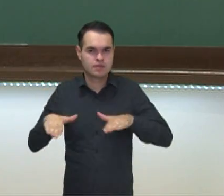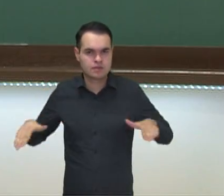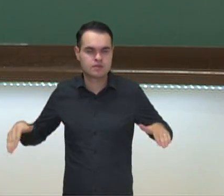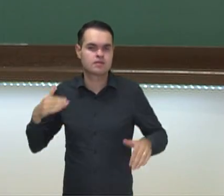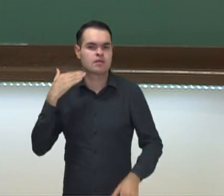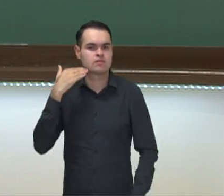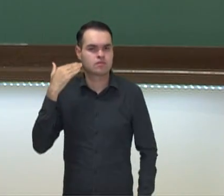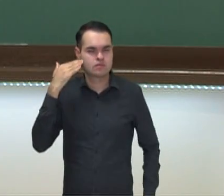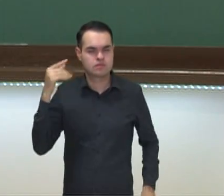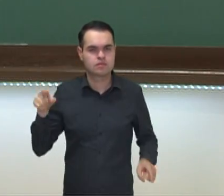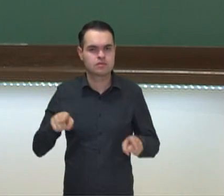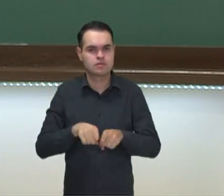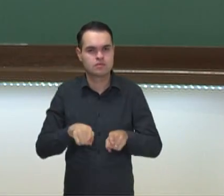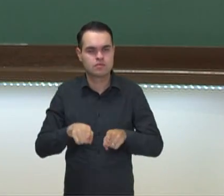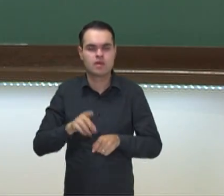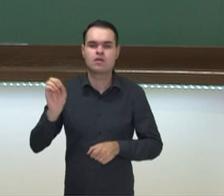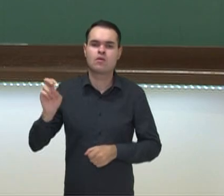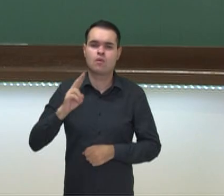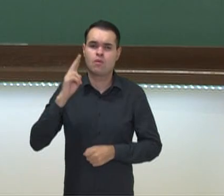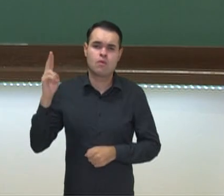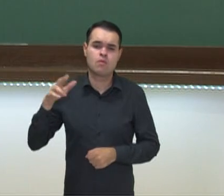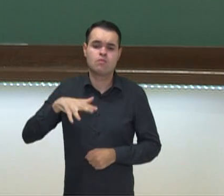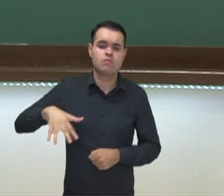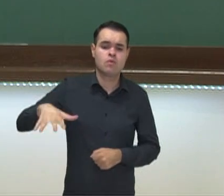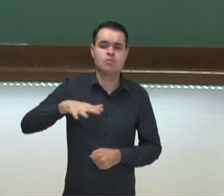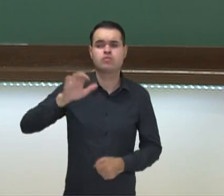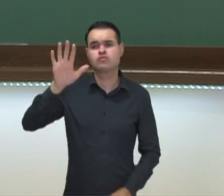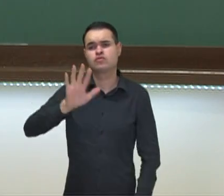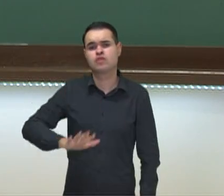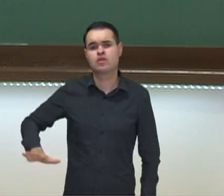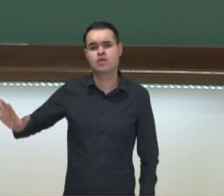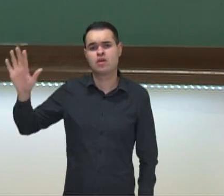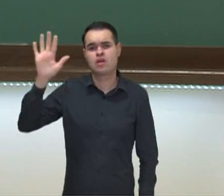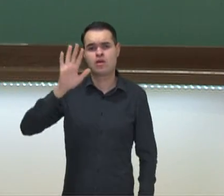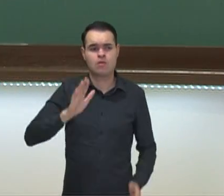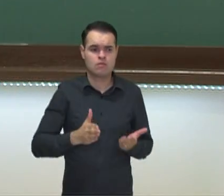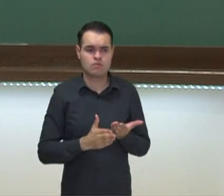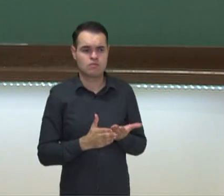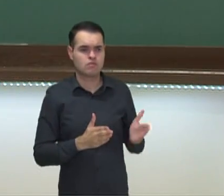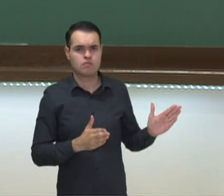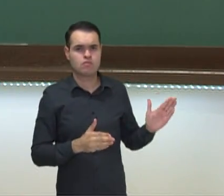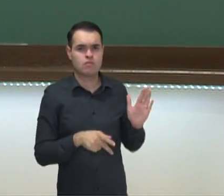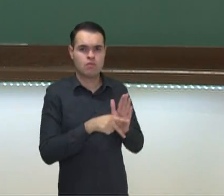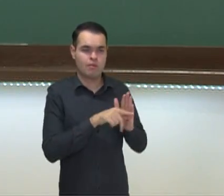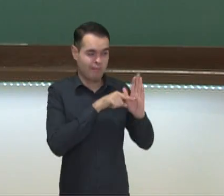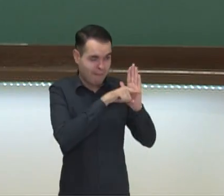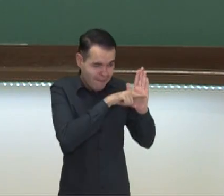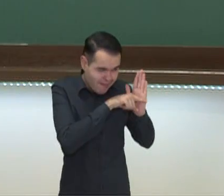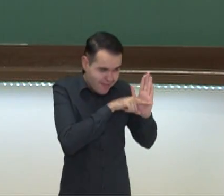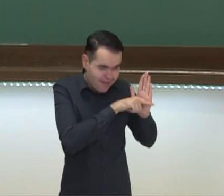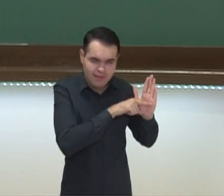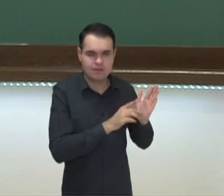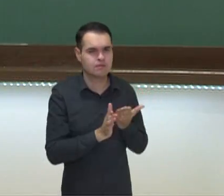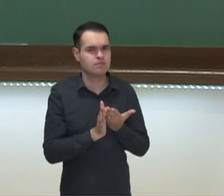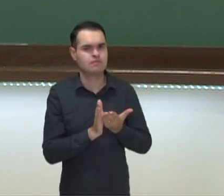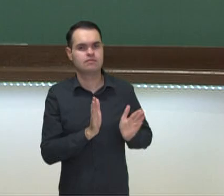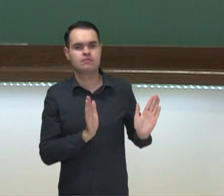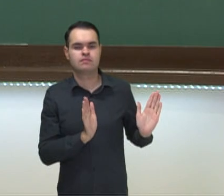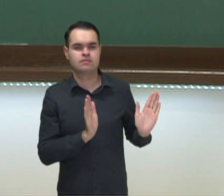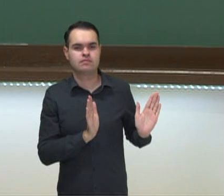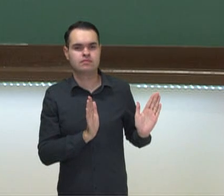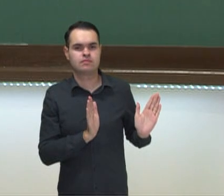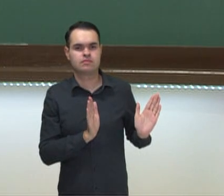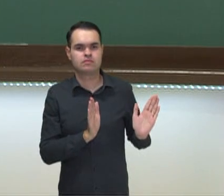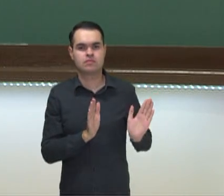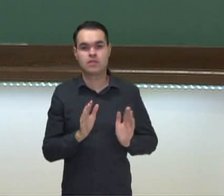adolescentes também, ou para um público em geral, um público que não é do ramo científico. Então, o trato com a linguagem, o trato